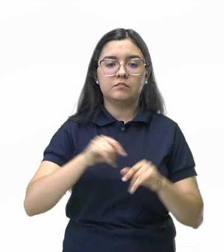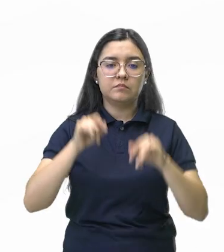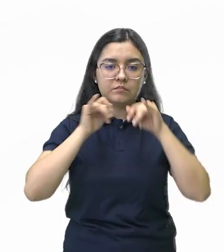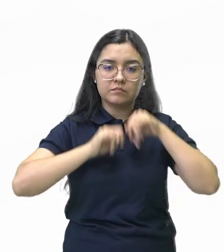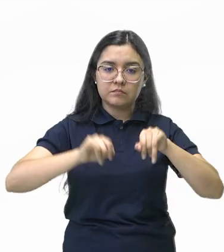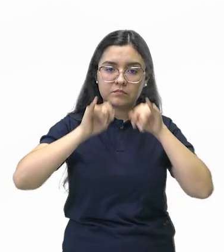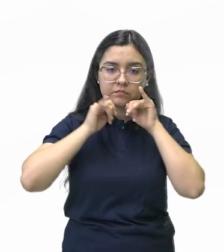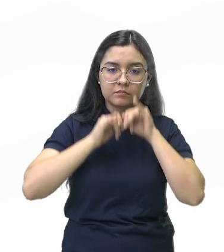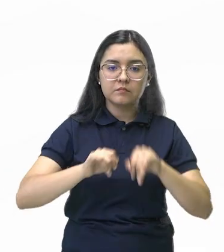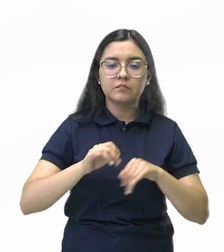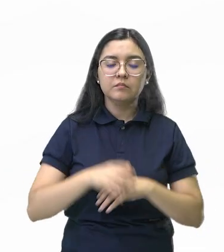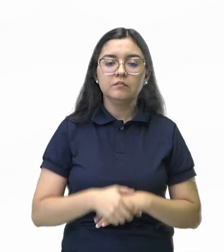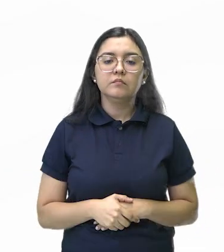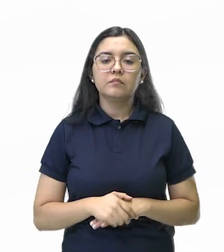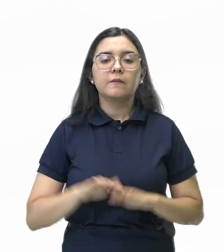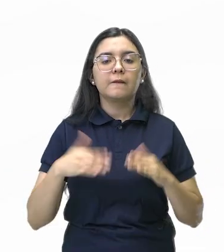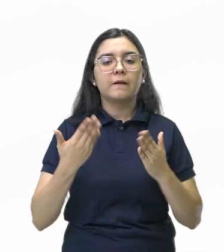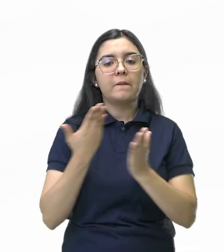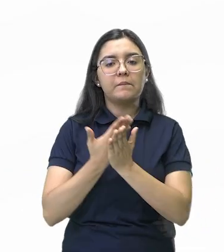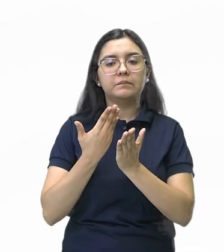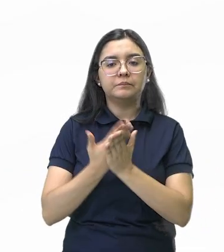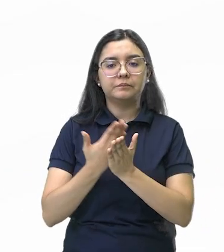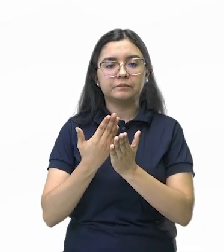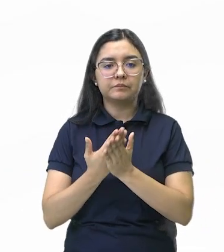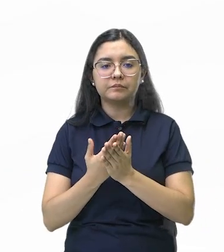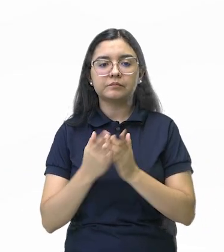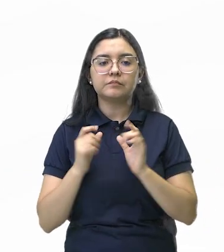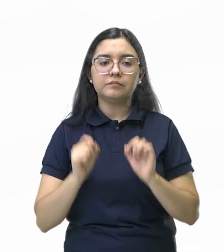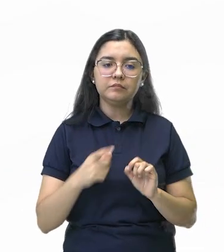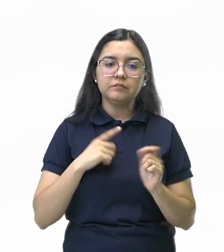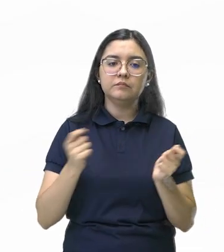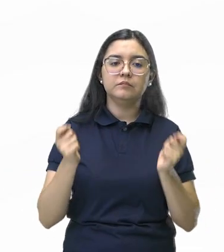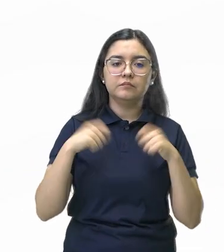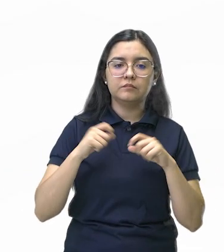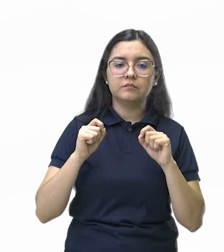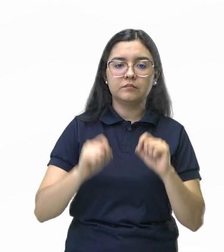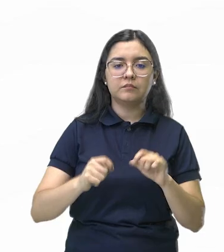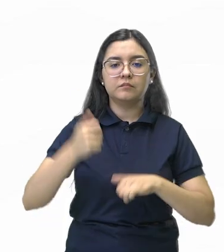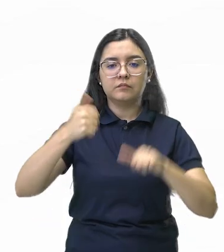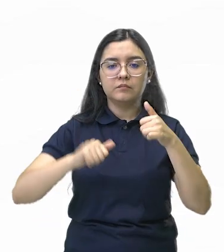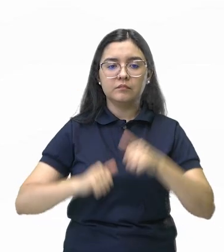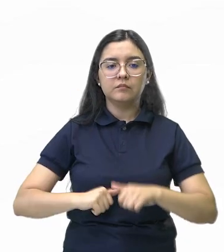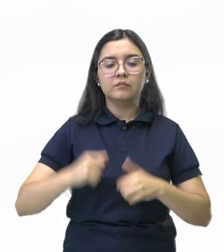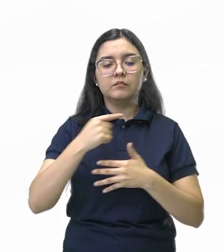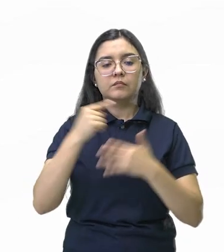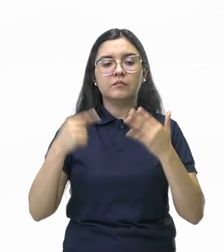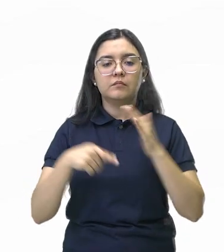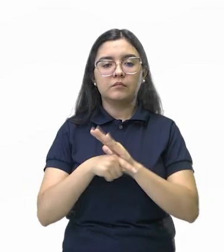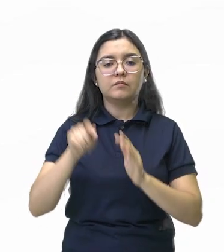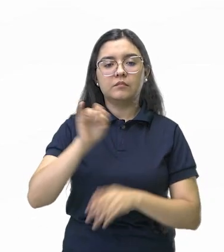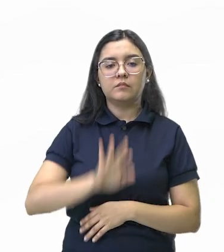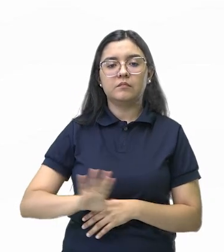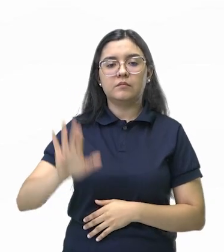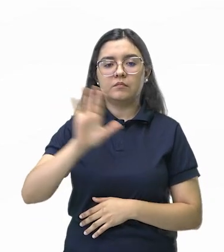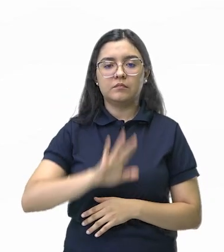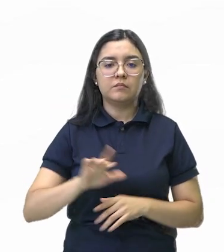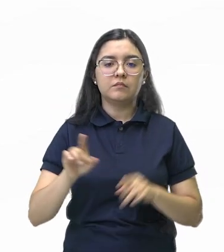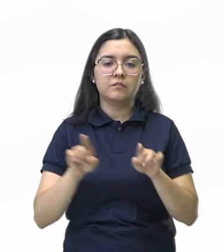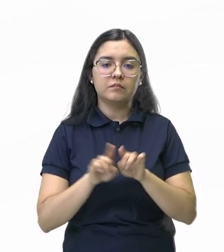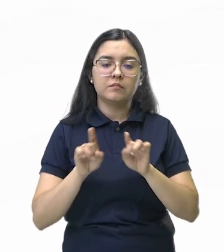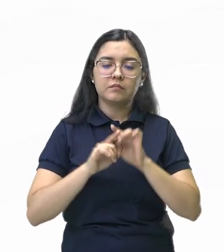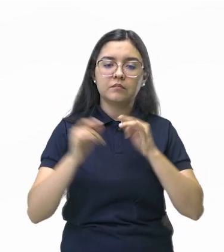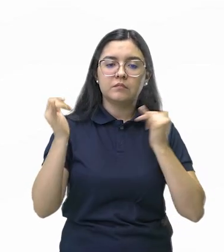publicitária. Então, esses estudos, eles preconizam subsídios para análise dos elementos da imagem, né? Veiculação ali